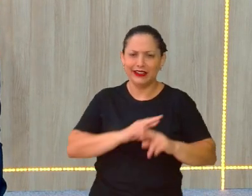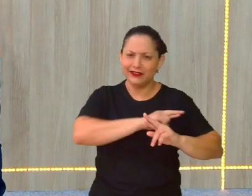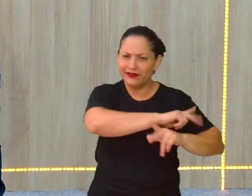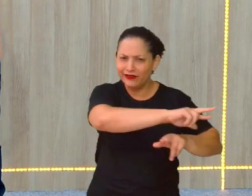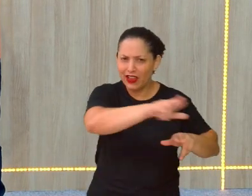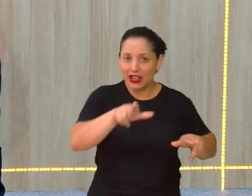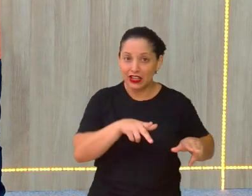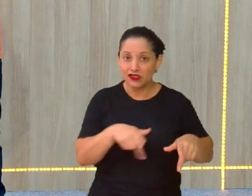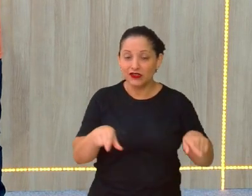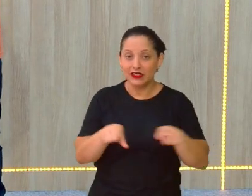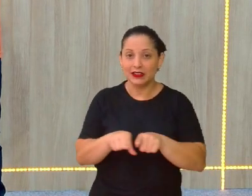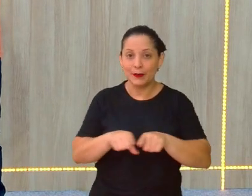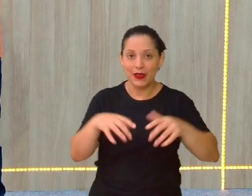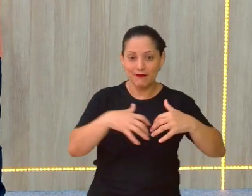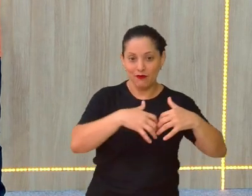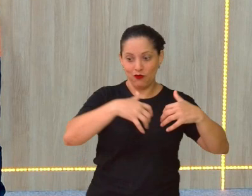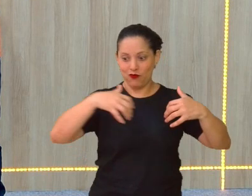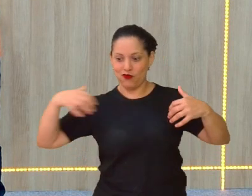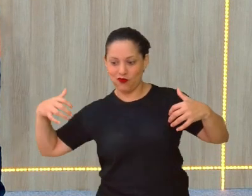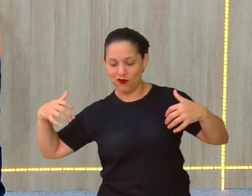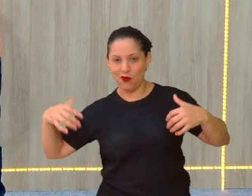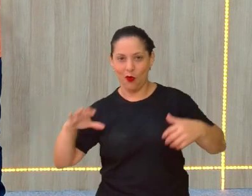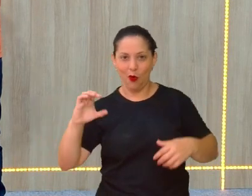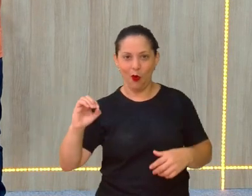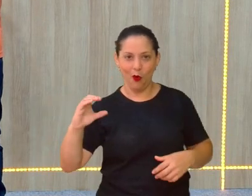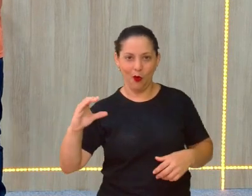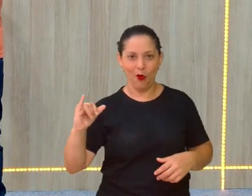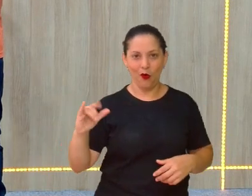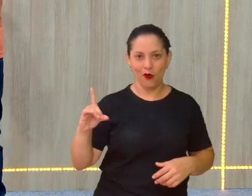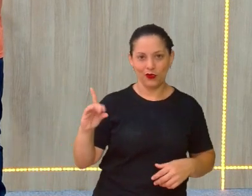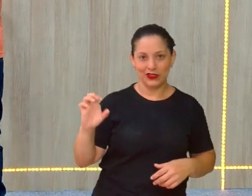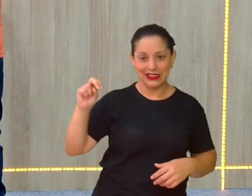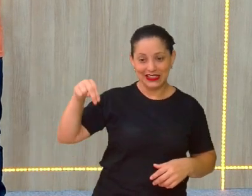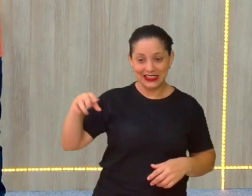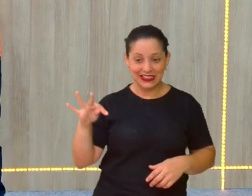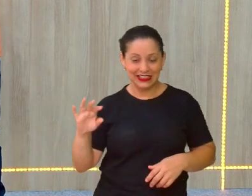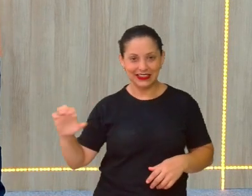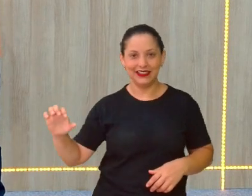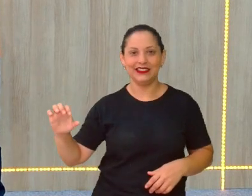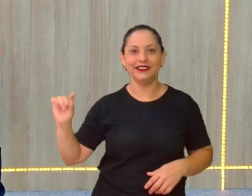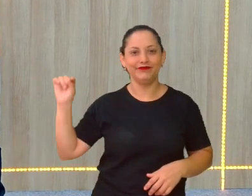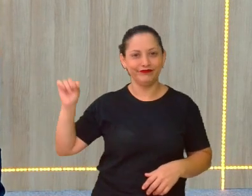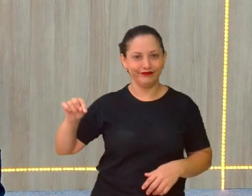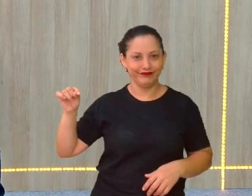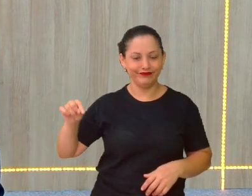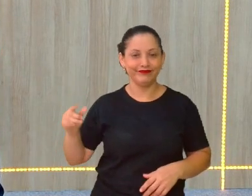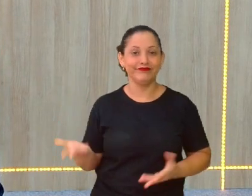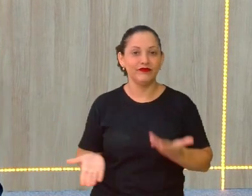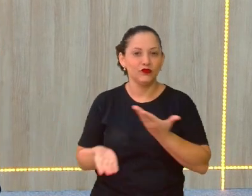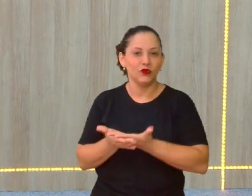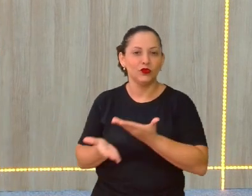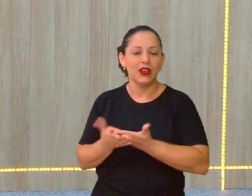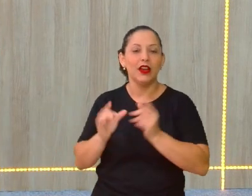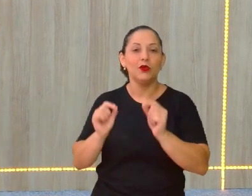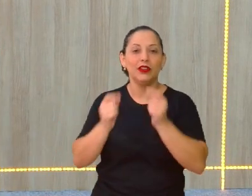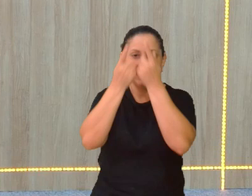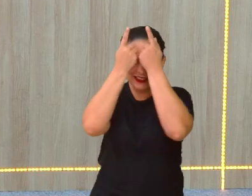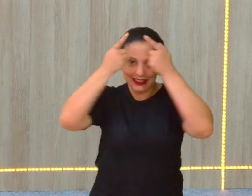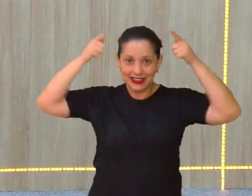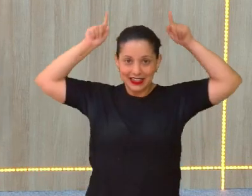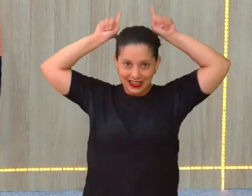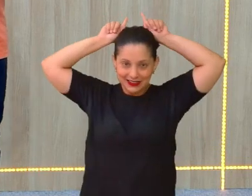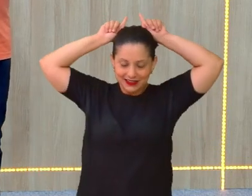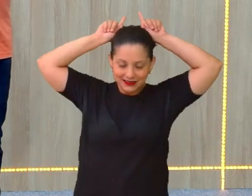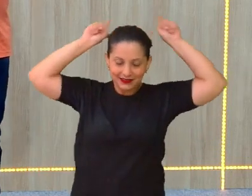as chamadas civilizações do Ocidente, onde a gente estudou de forma bem exaustiva, inclusive, a Grécia Antiga, e a gente